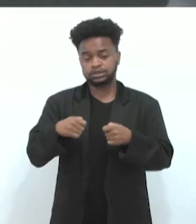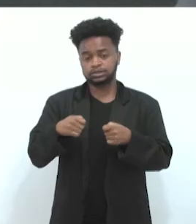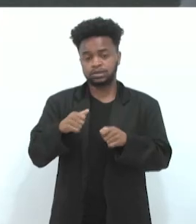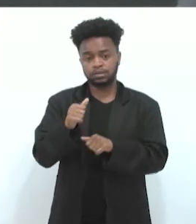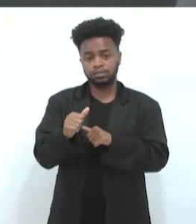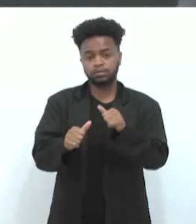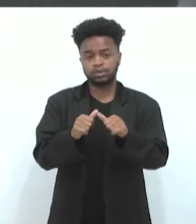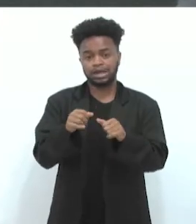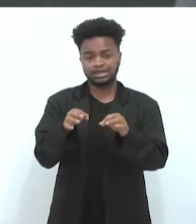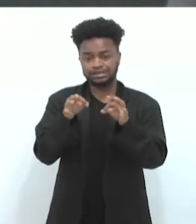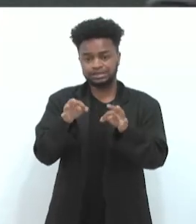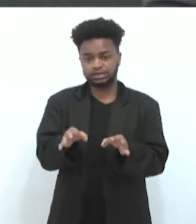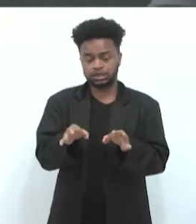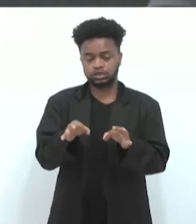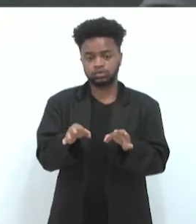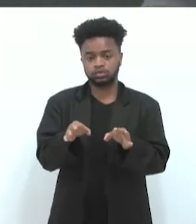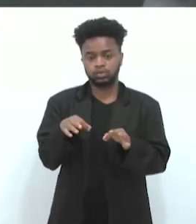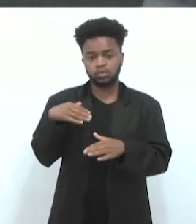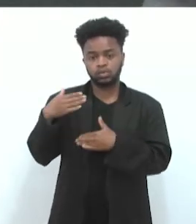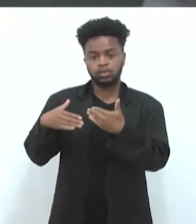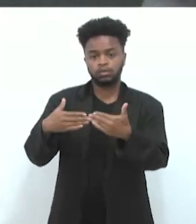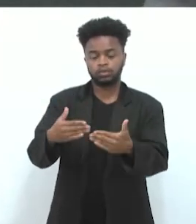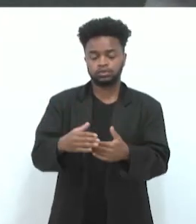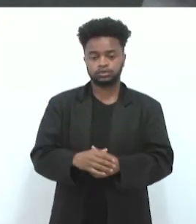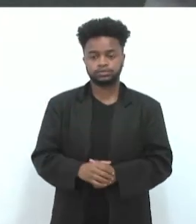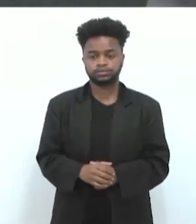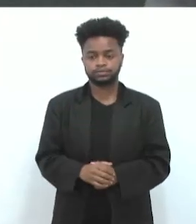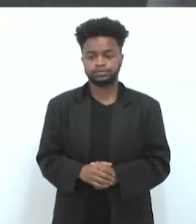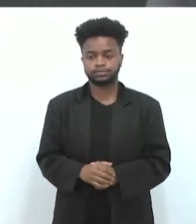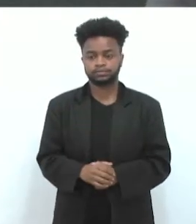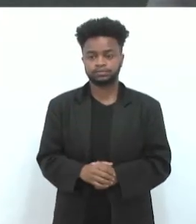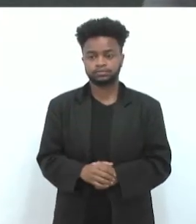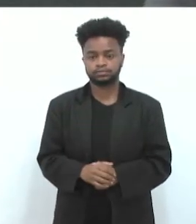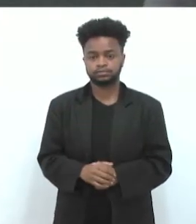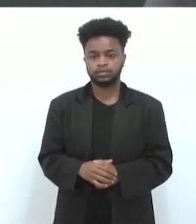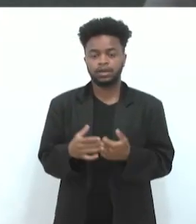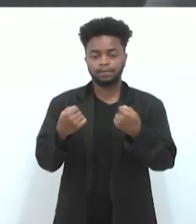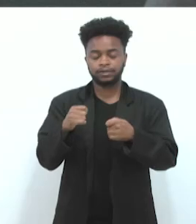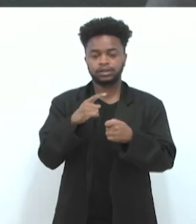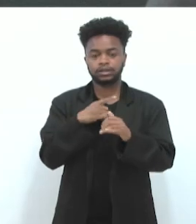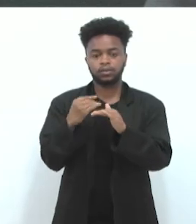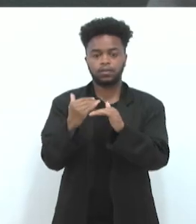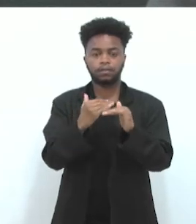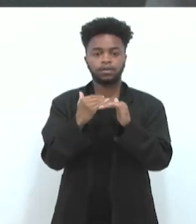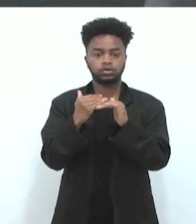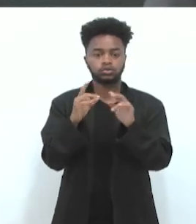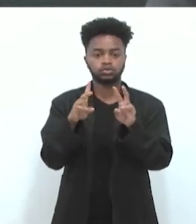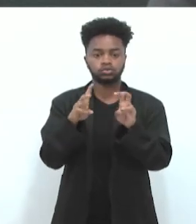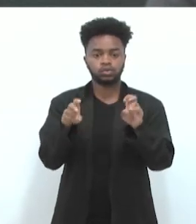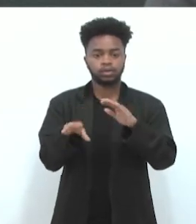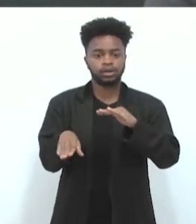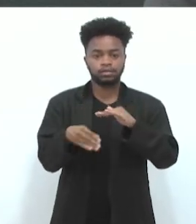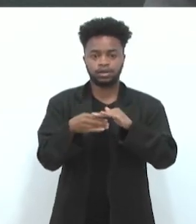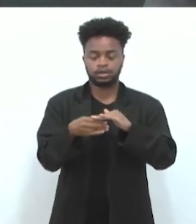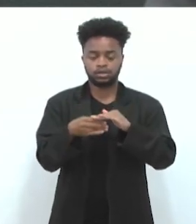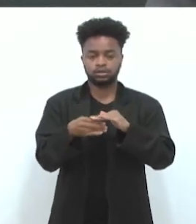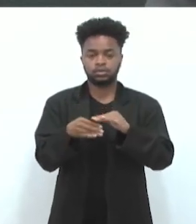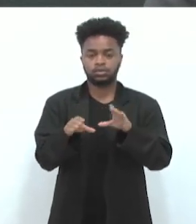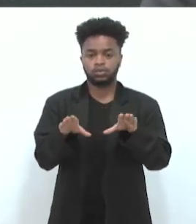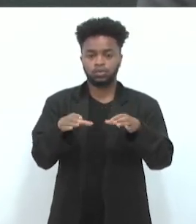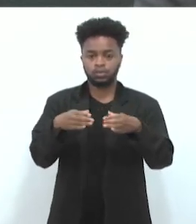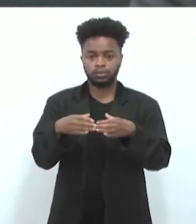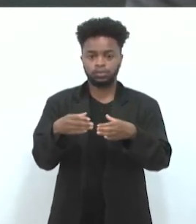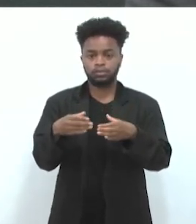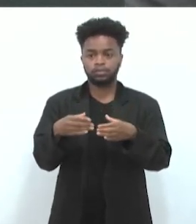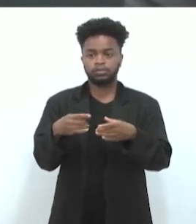procedimento que é uma padronização a respeito das emendas de comissão que